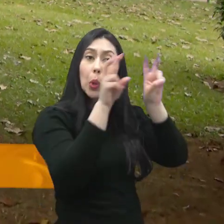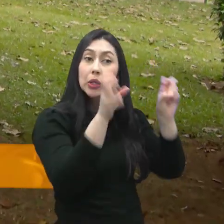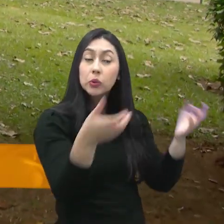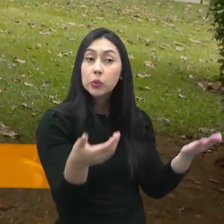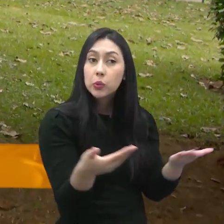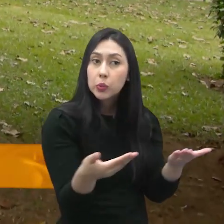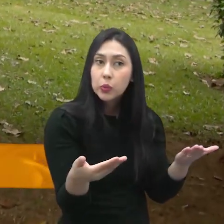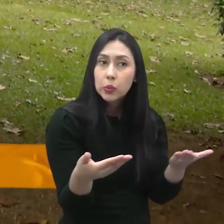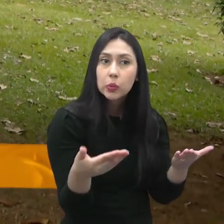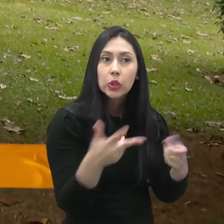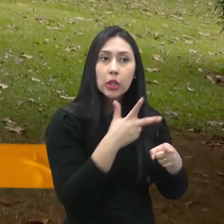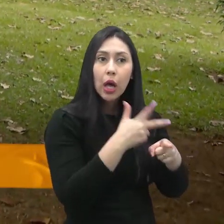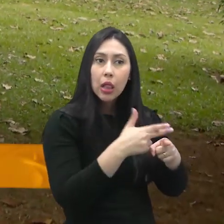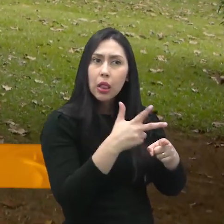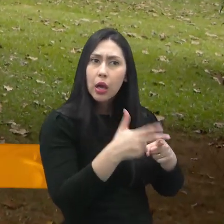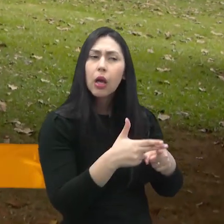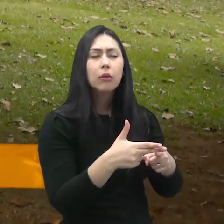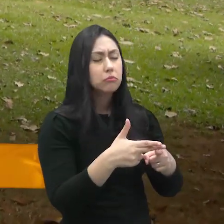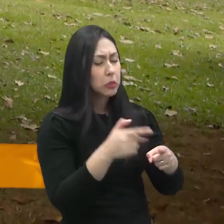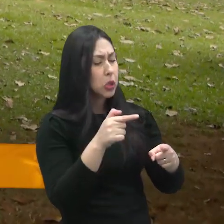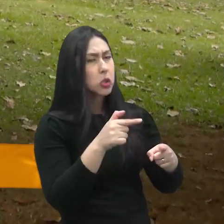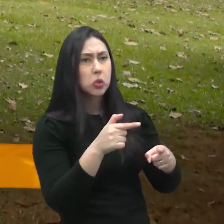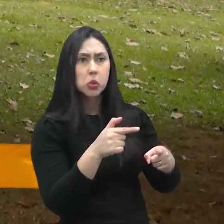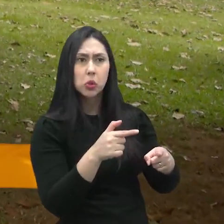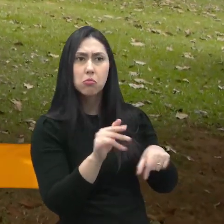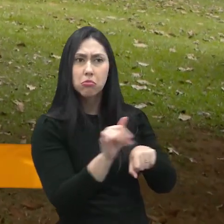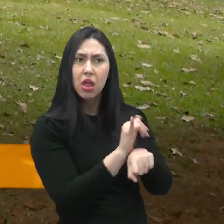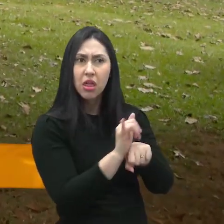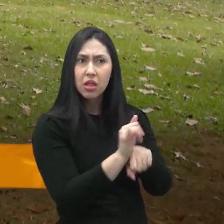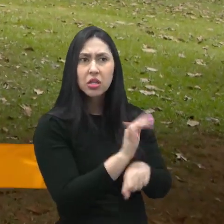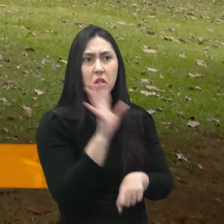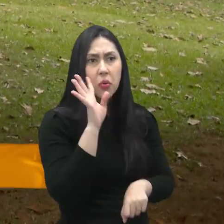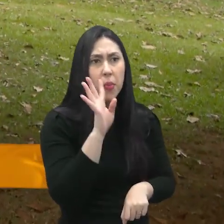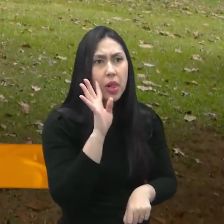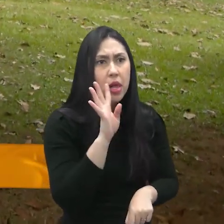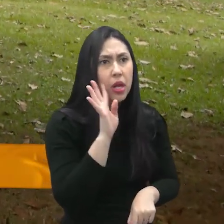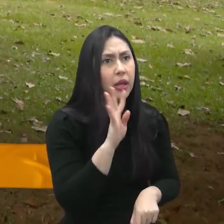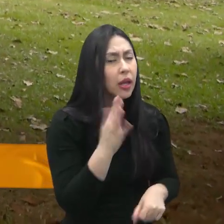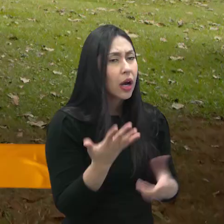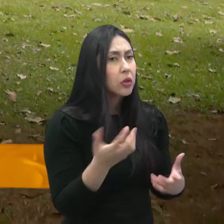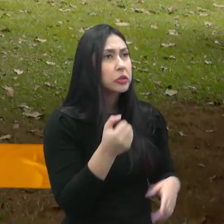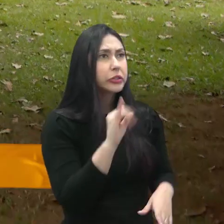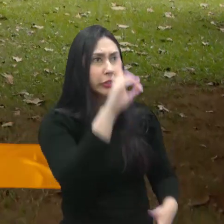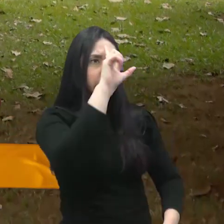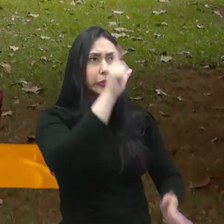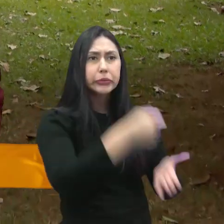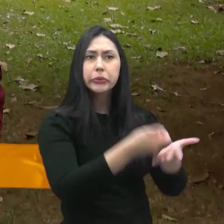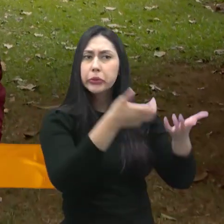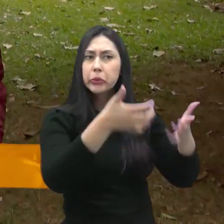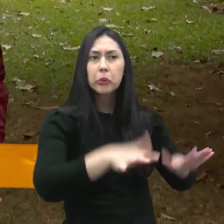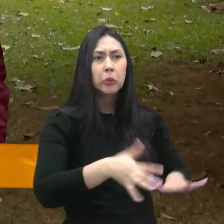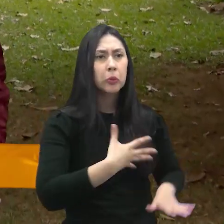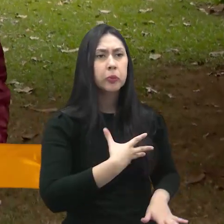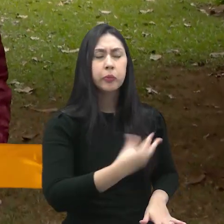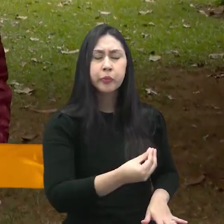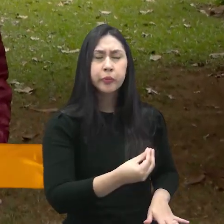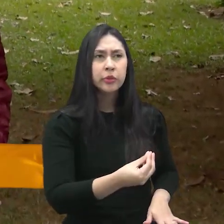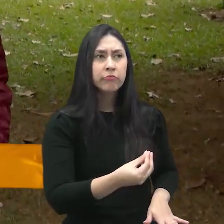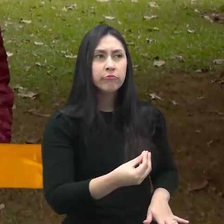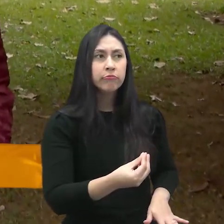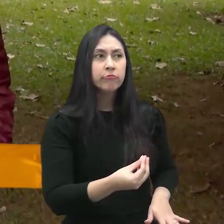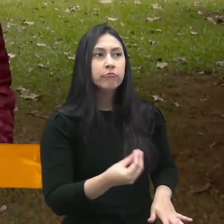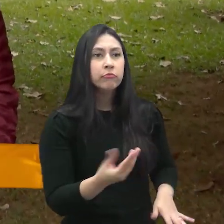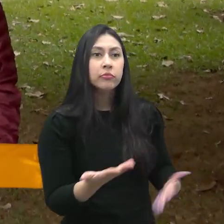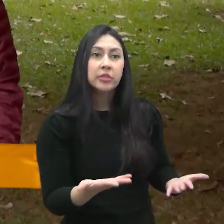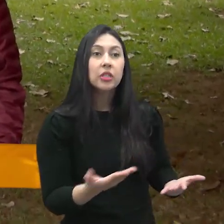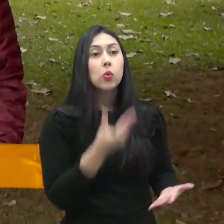está falando sobre vasectomia aqui no nosso programa. Você acha que é uma saída interessante para vocês que já tiveram 2 filhos, caso não queira mais? Acha que essa